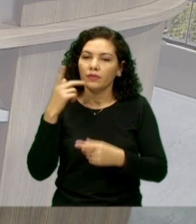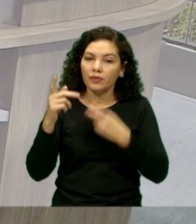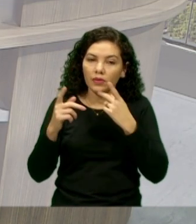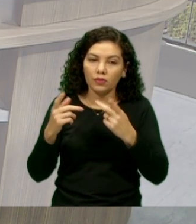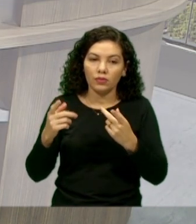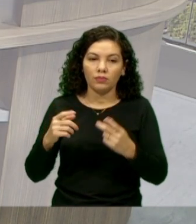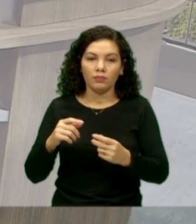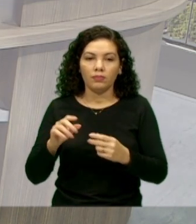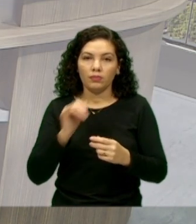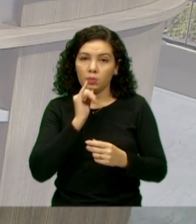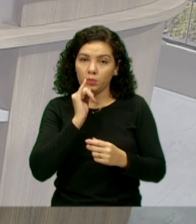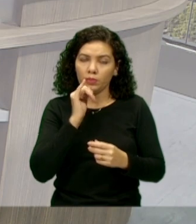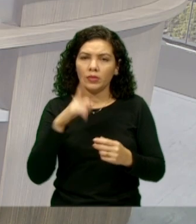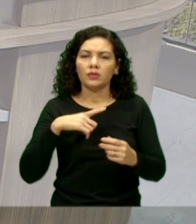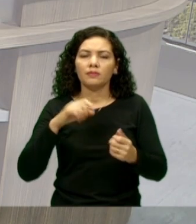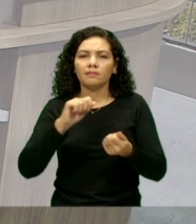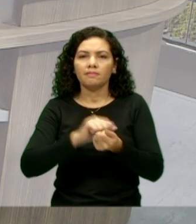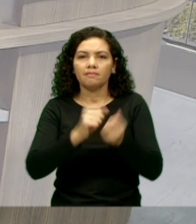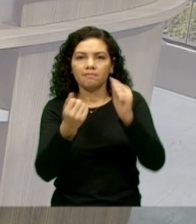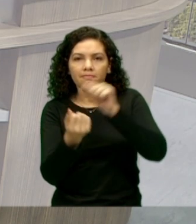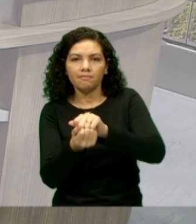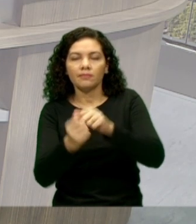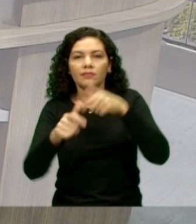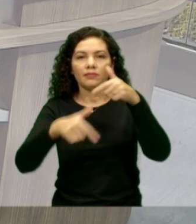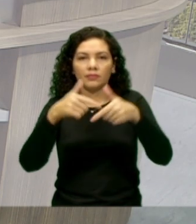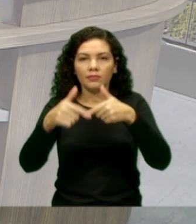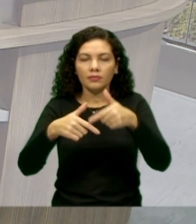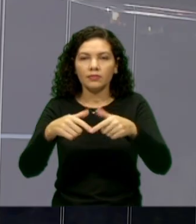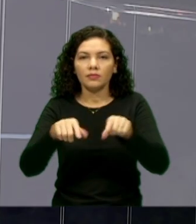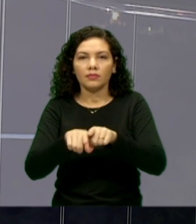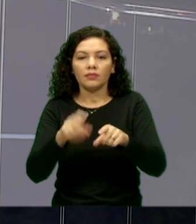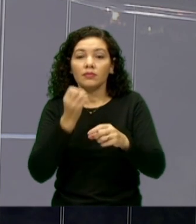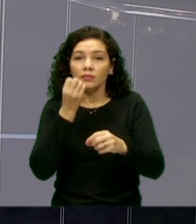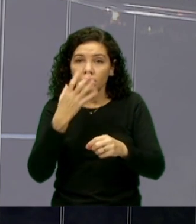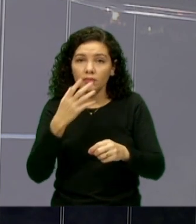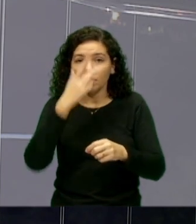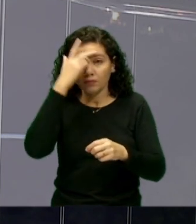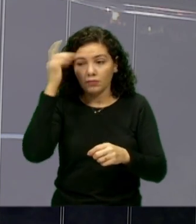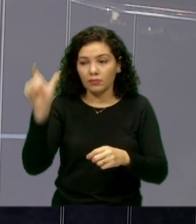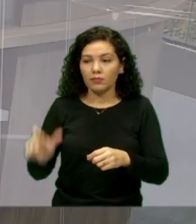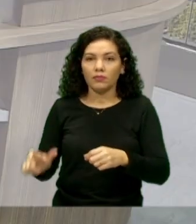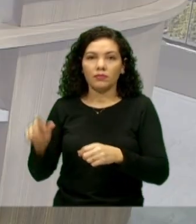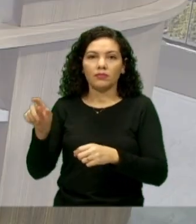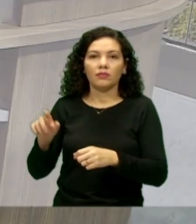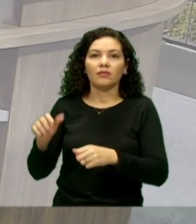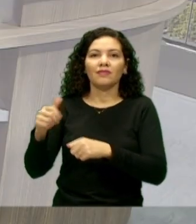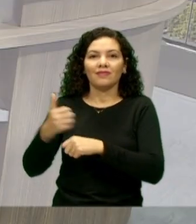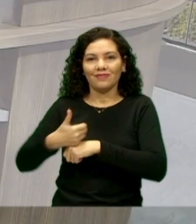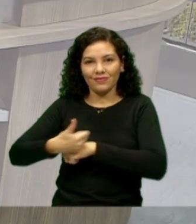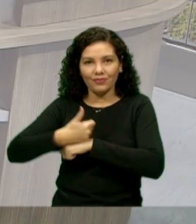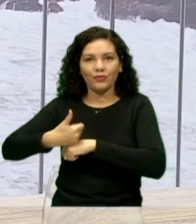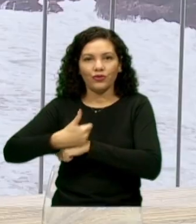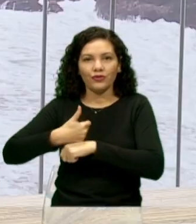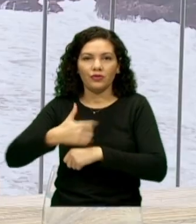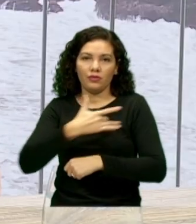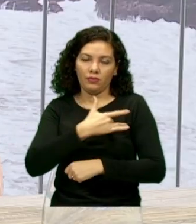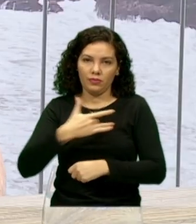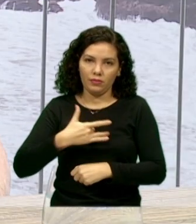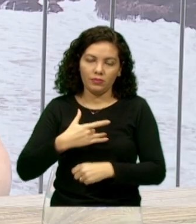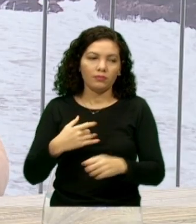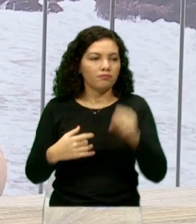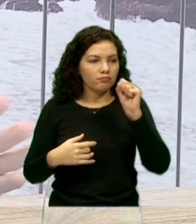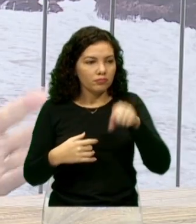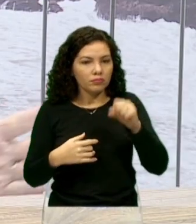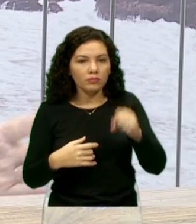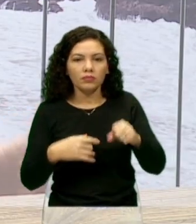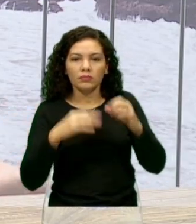nesse caso, por exemplo, assim, de adequar a questão de trabalho, também é bom para o trabalhador da saúde, né? Sim, com certeza.